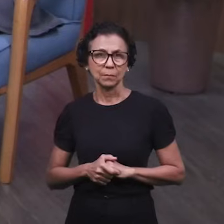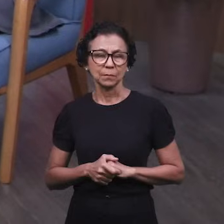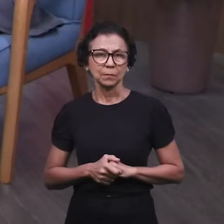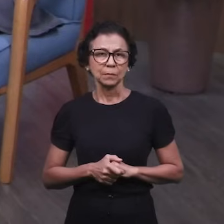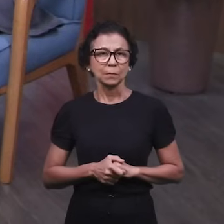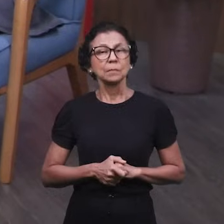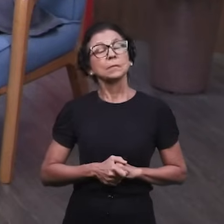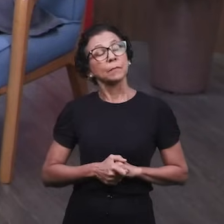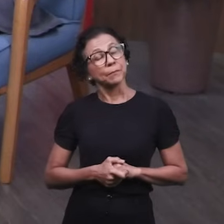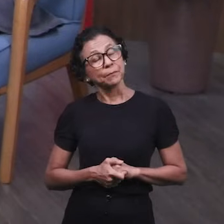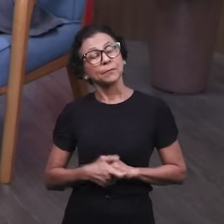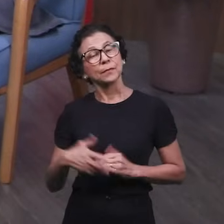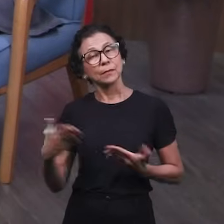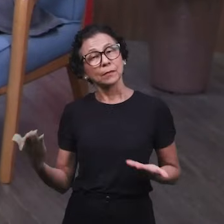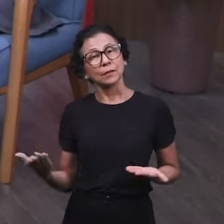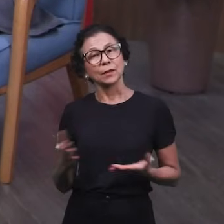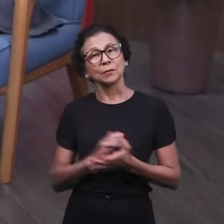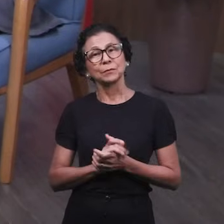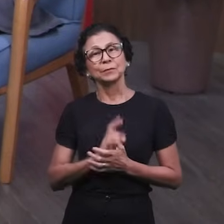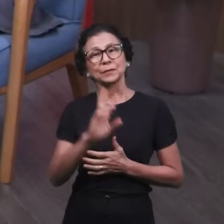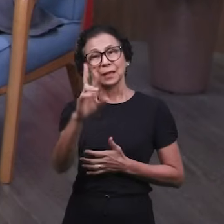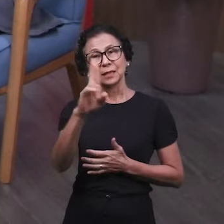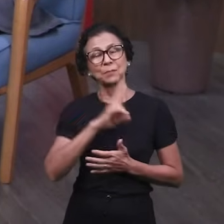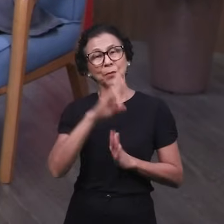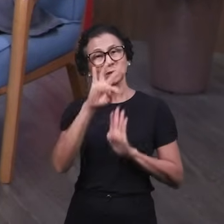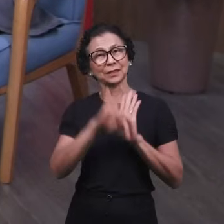ele dá a resposta e ele entrega o currículo. É isso aí.